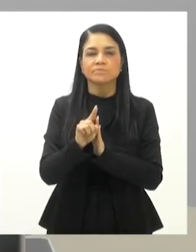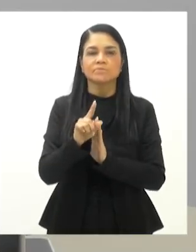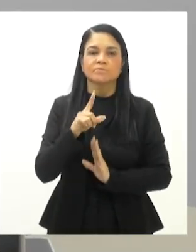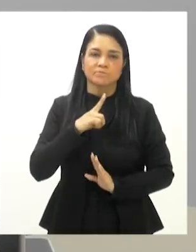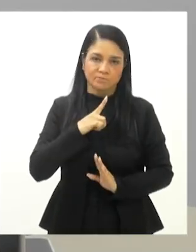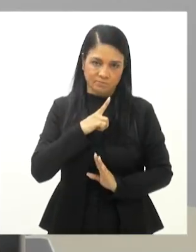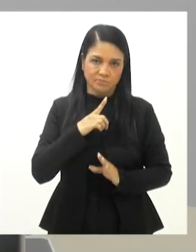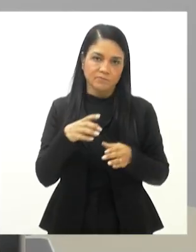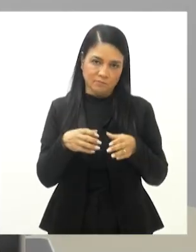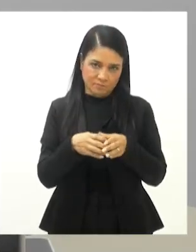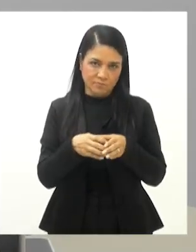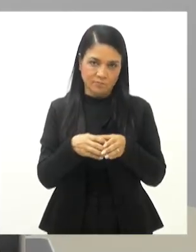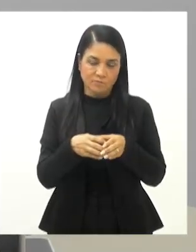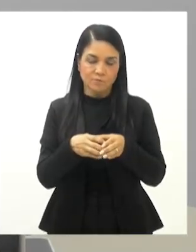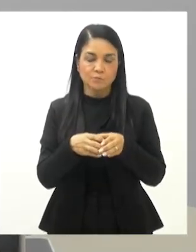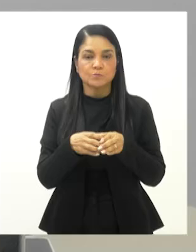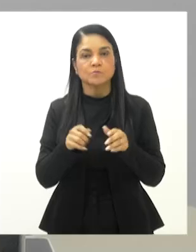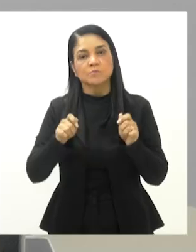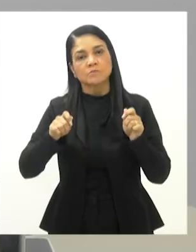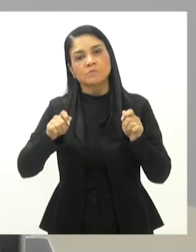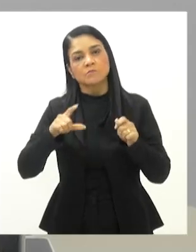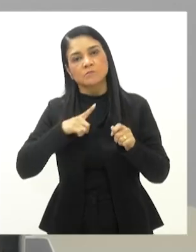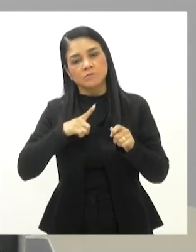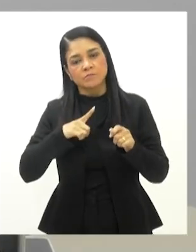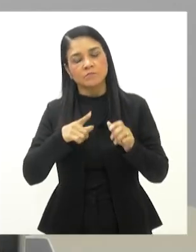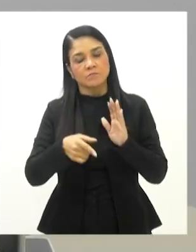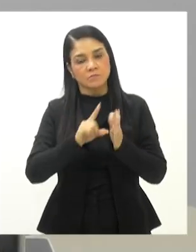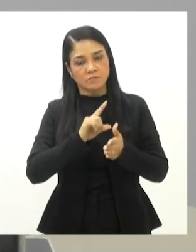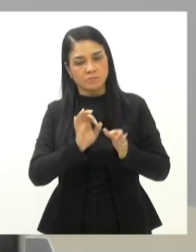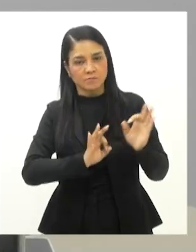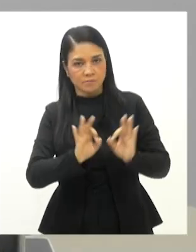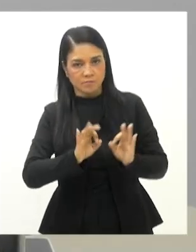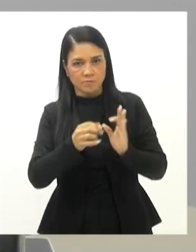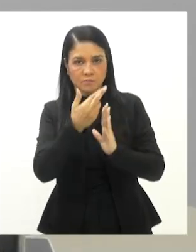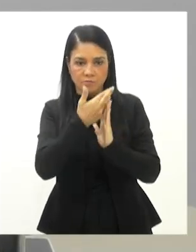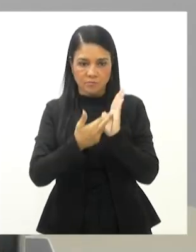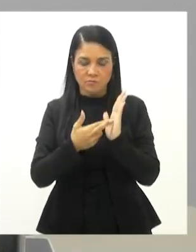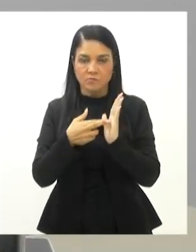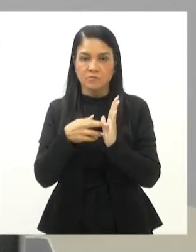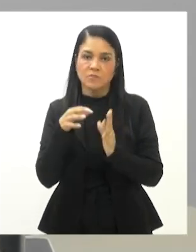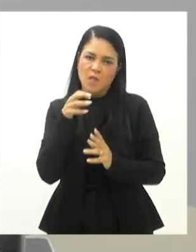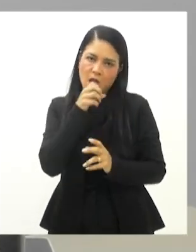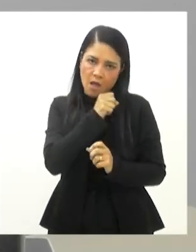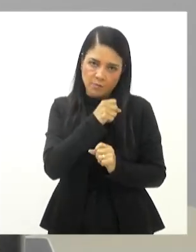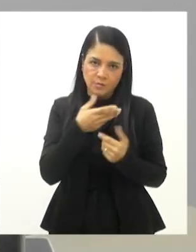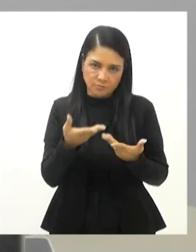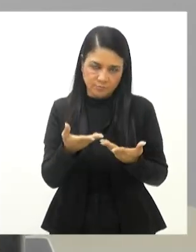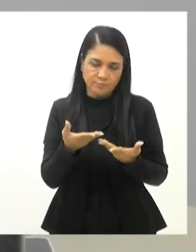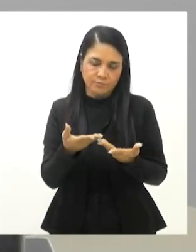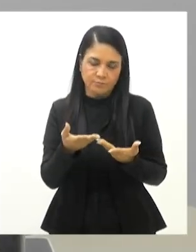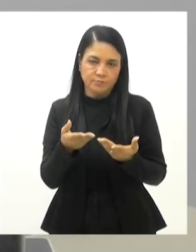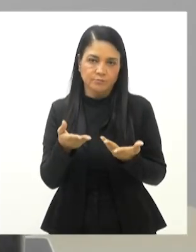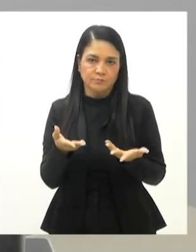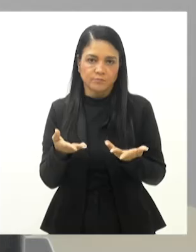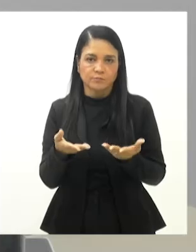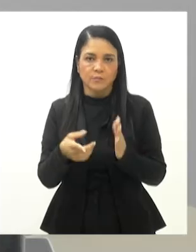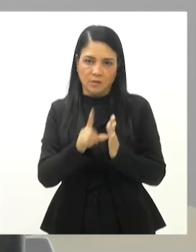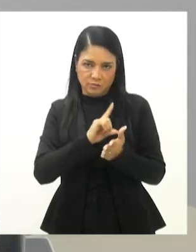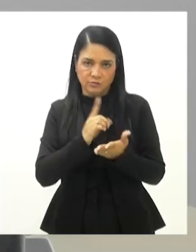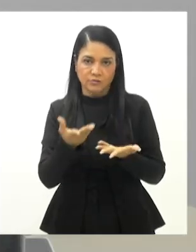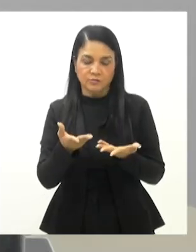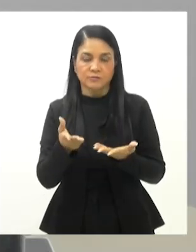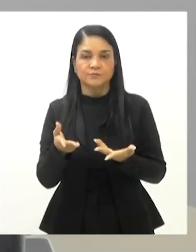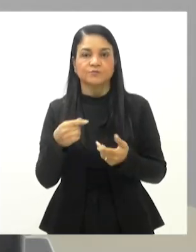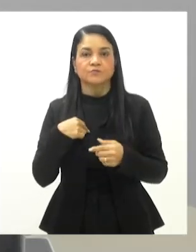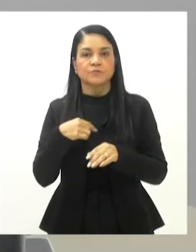tenhamos e, acima de tudo, a gente poder preparar um relatório o mais rápido possível. Então, eu queria já de antemão